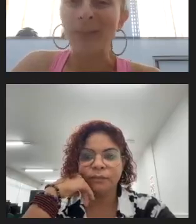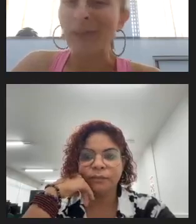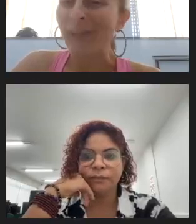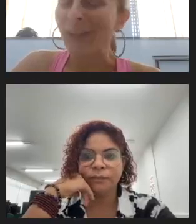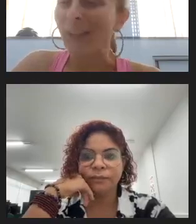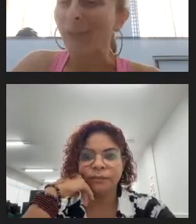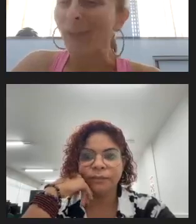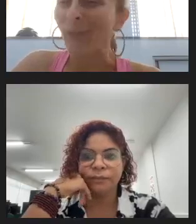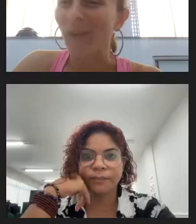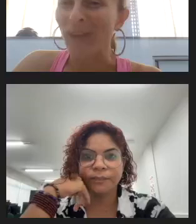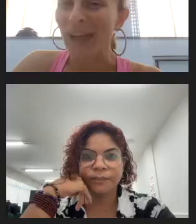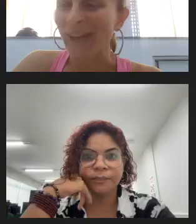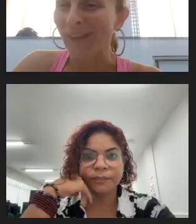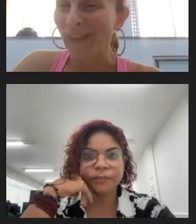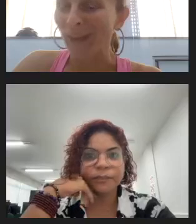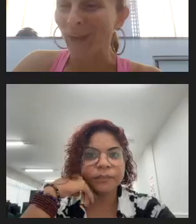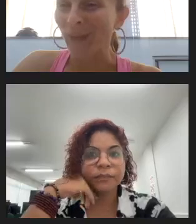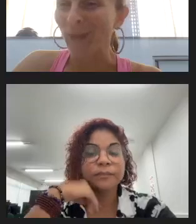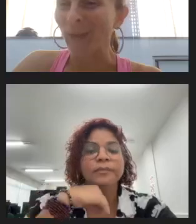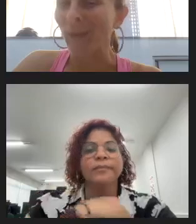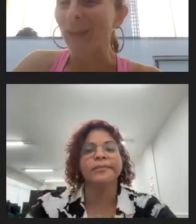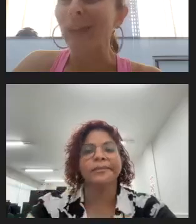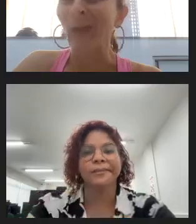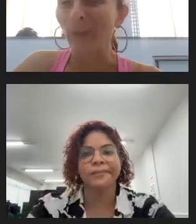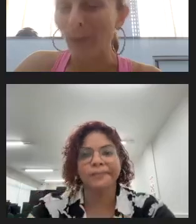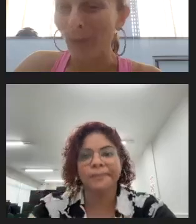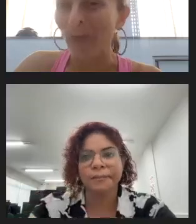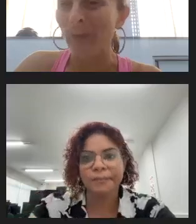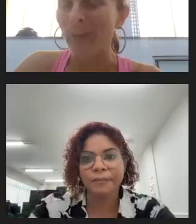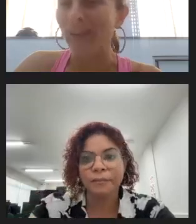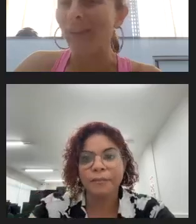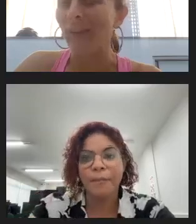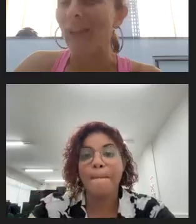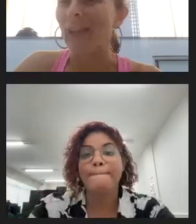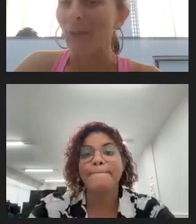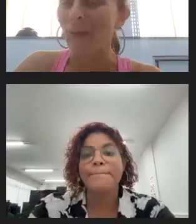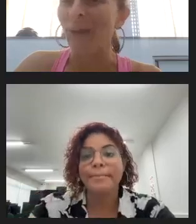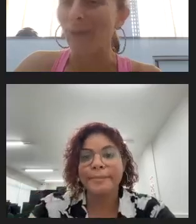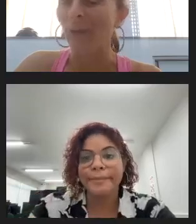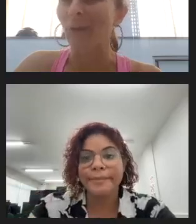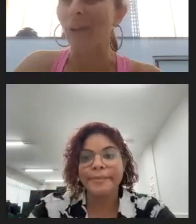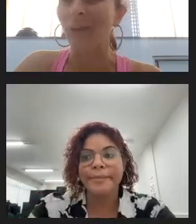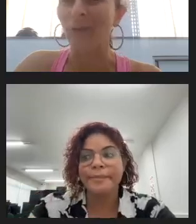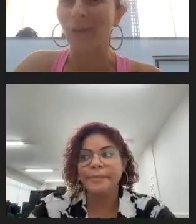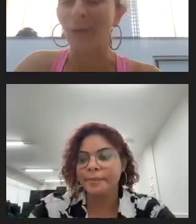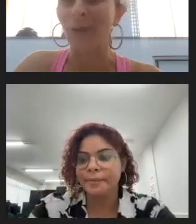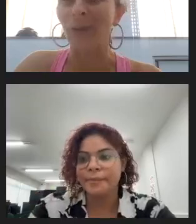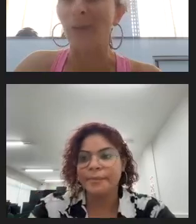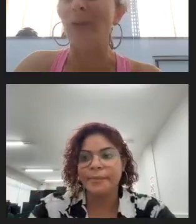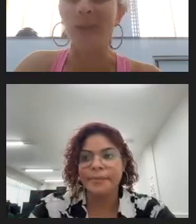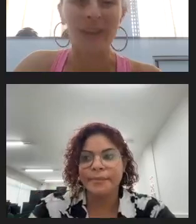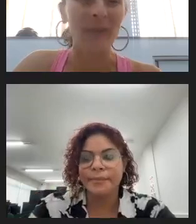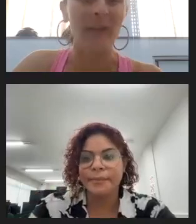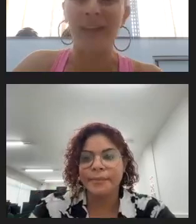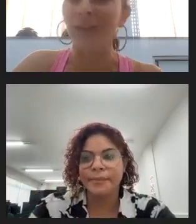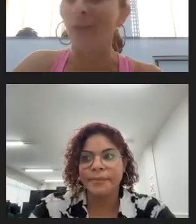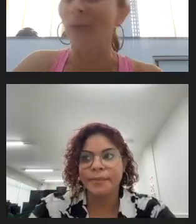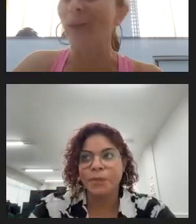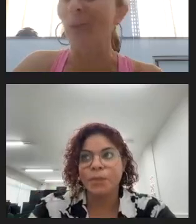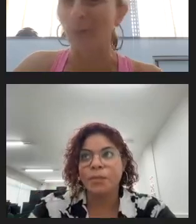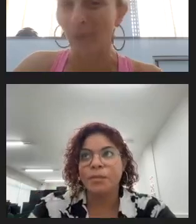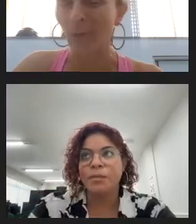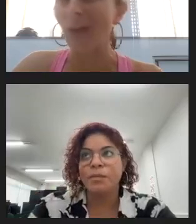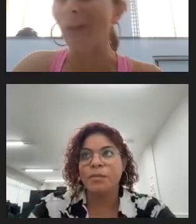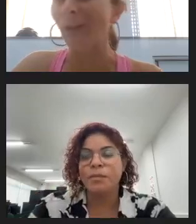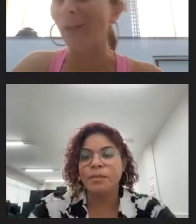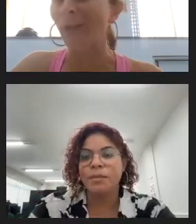o departamento aqui está bem esvaziado, né? Nós estamos em 3 pessoas apenas, né? Eu e mais 2 colegas servidores, 2 colegas técnicos